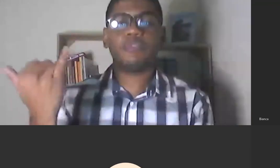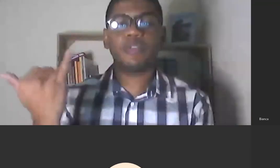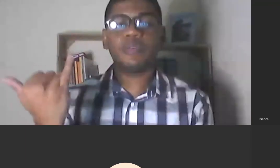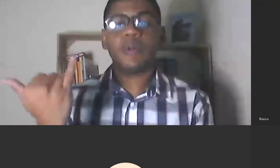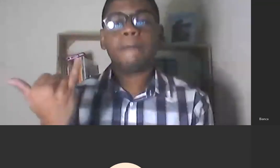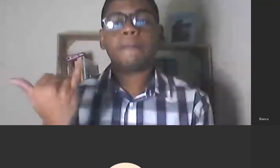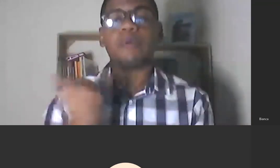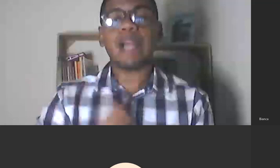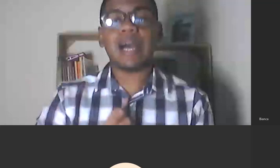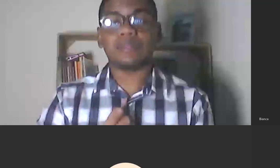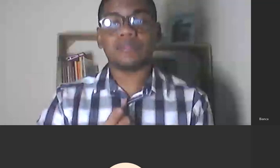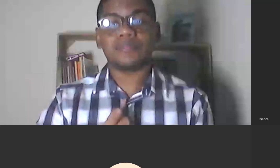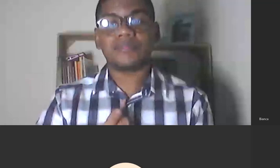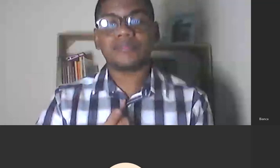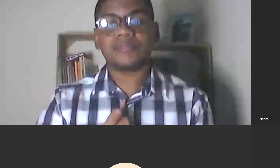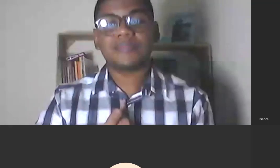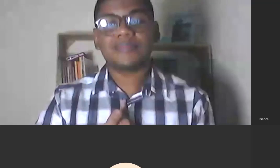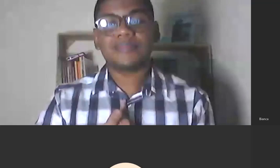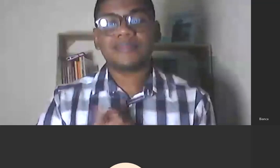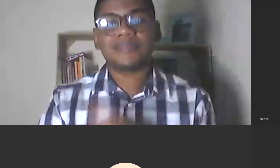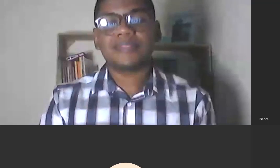Tá? Então, eu viro para o meu lado.